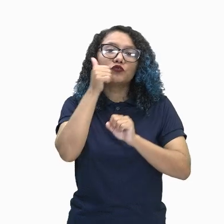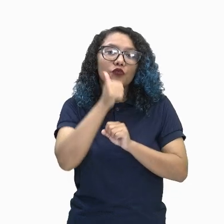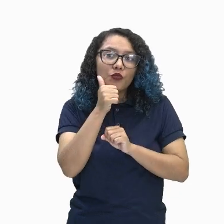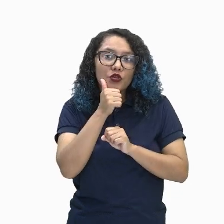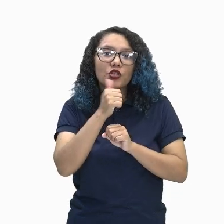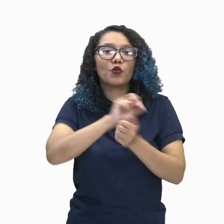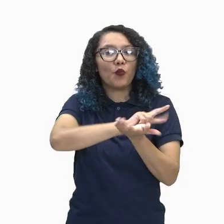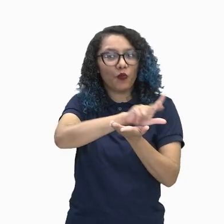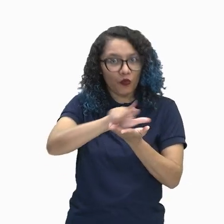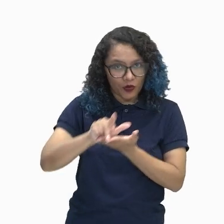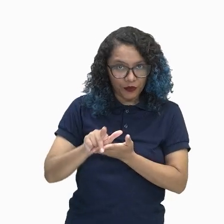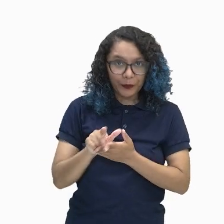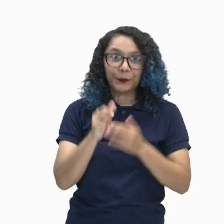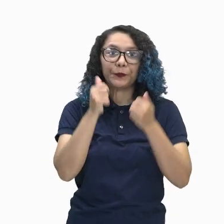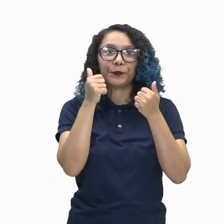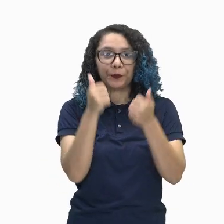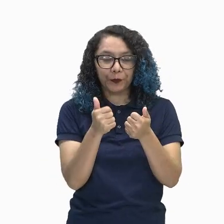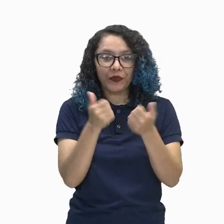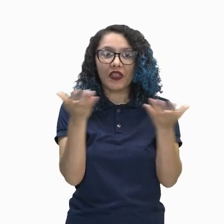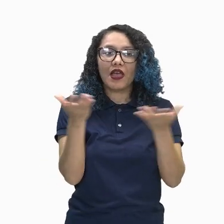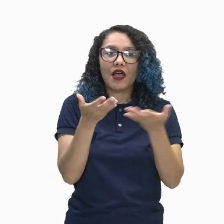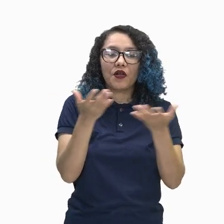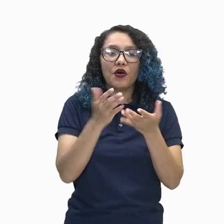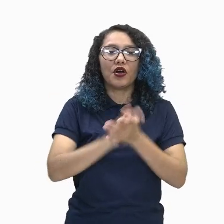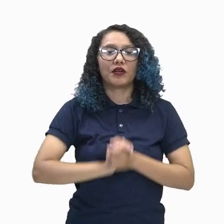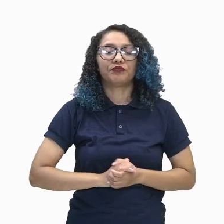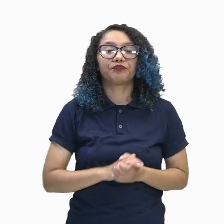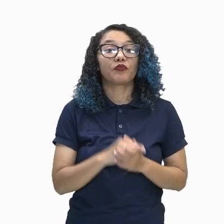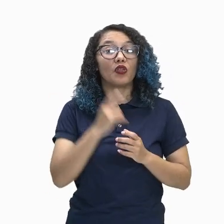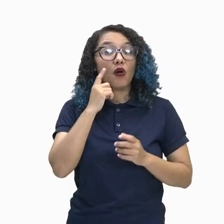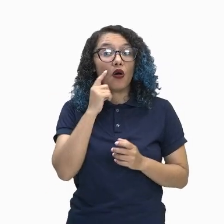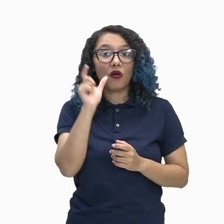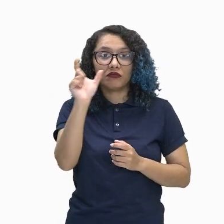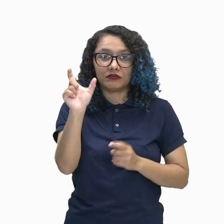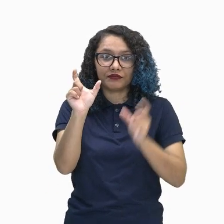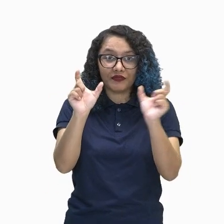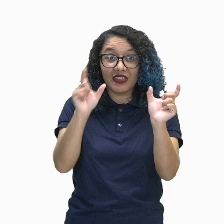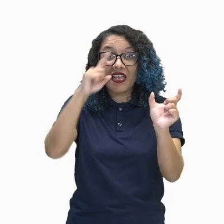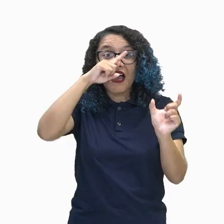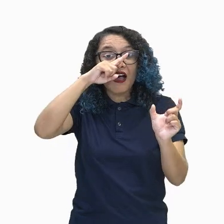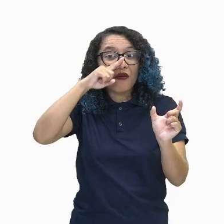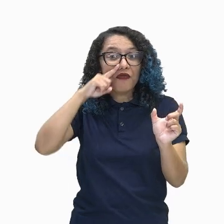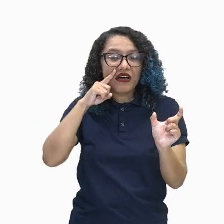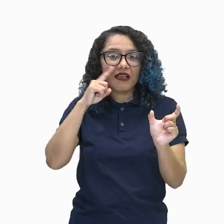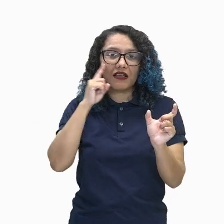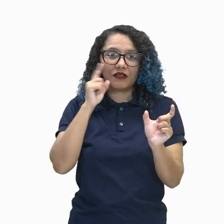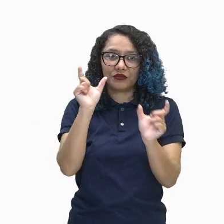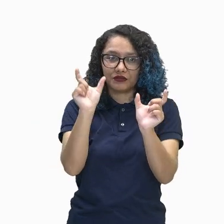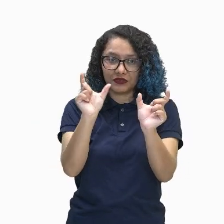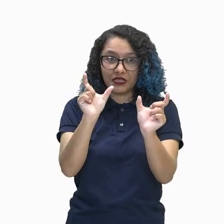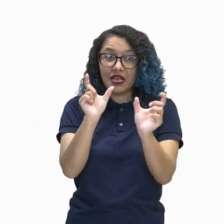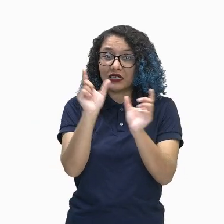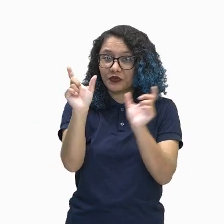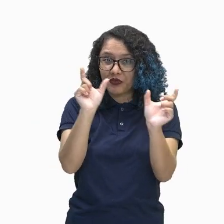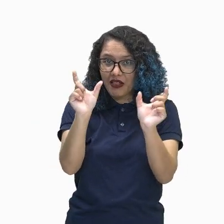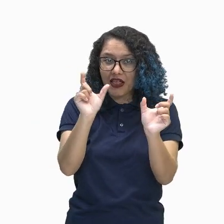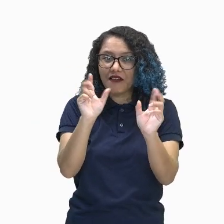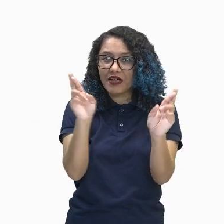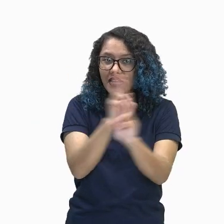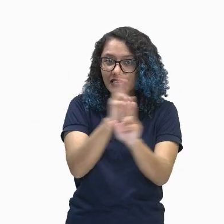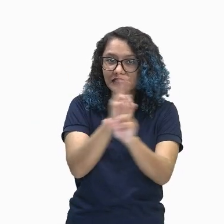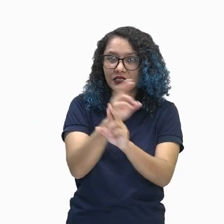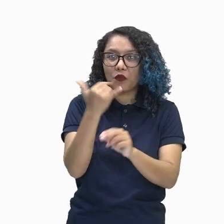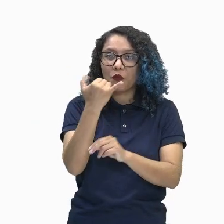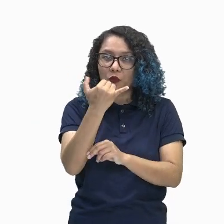ok? Agora, observem destacado aí em amarelo as palavras que se relacionam com a palavra caneta. Nós temos